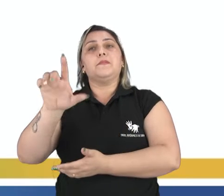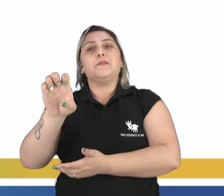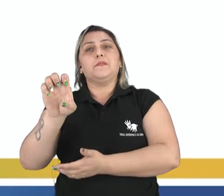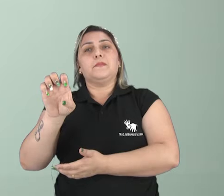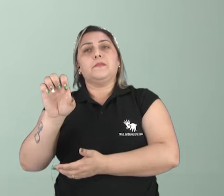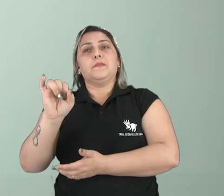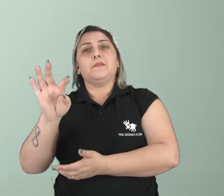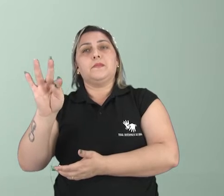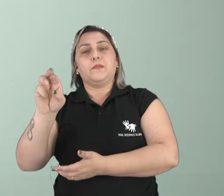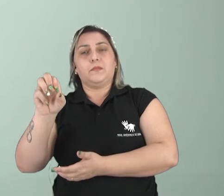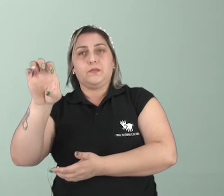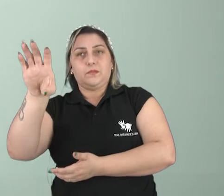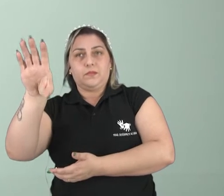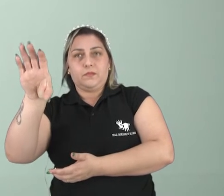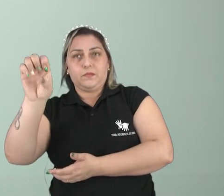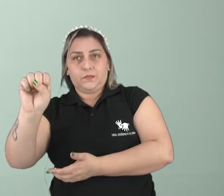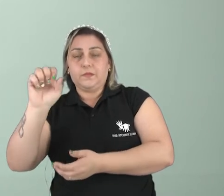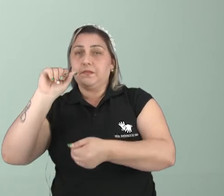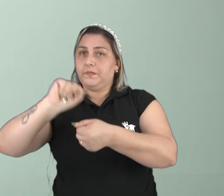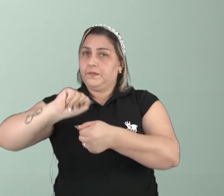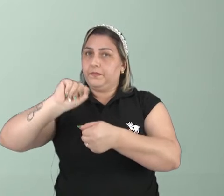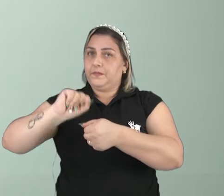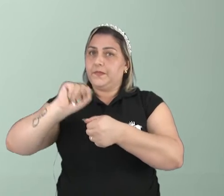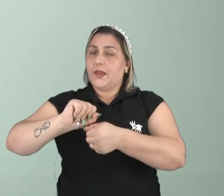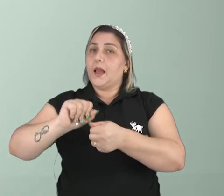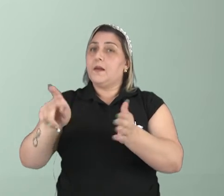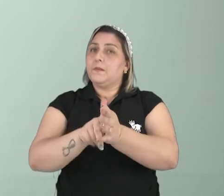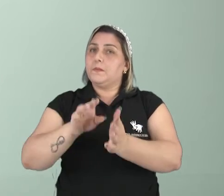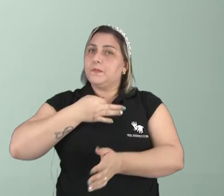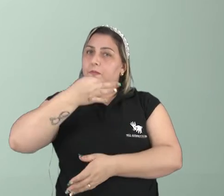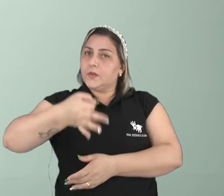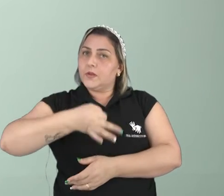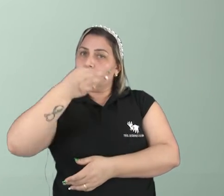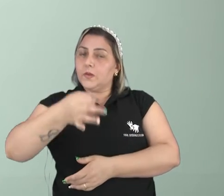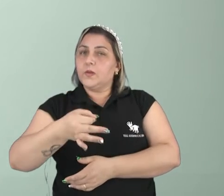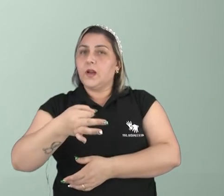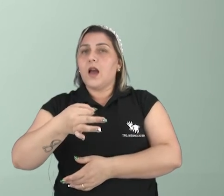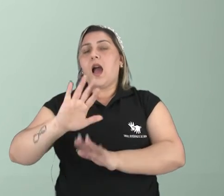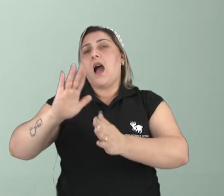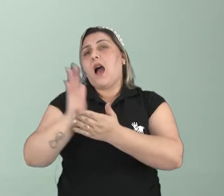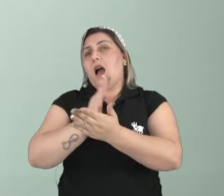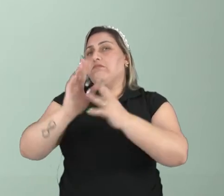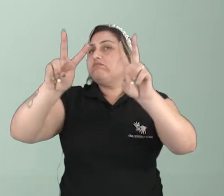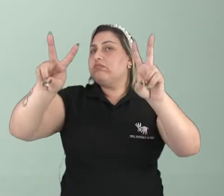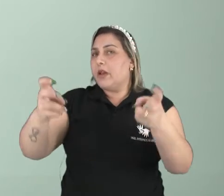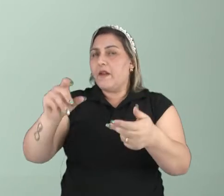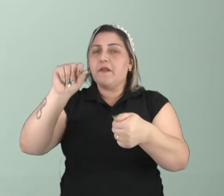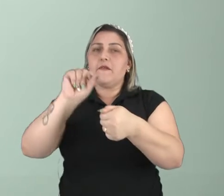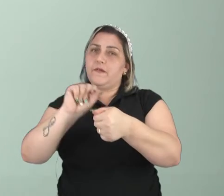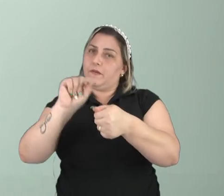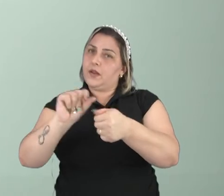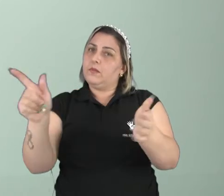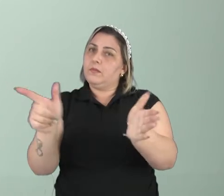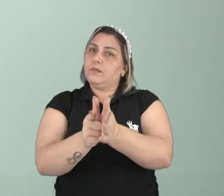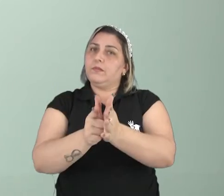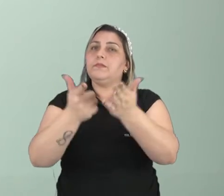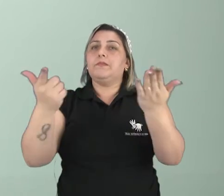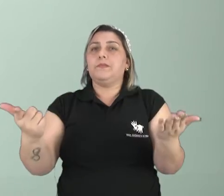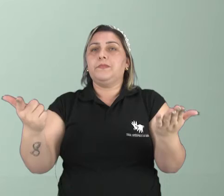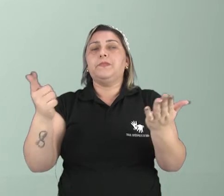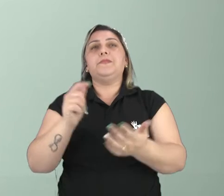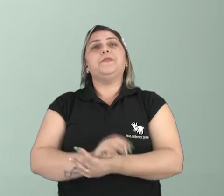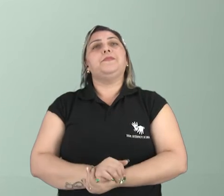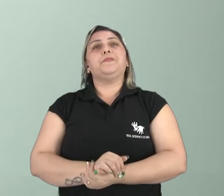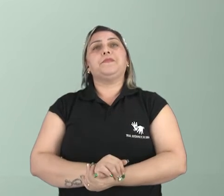São cartas que os leitores fazem, dando a opinião deles sobre alguma coisa que foi veiculada no jornal, tá bom? Ou algo